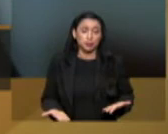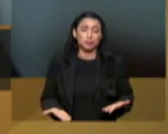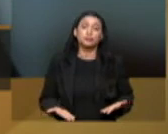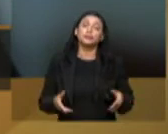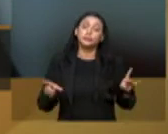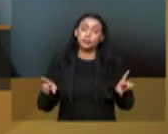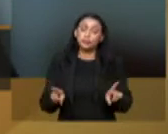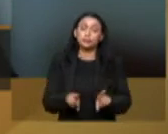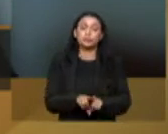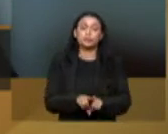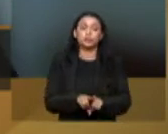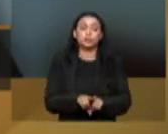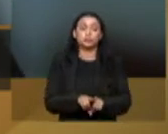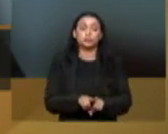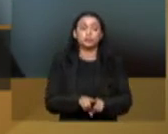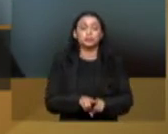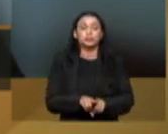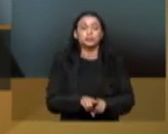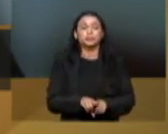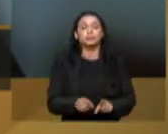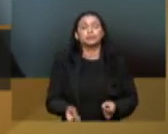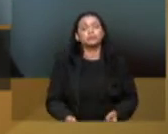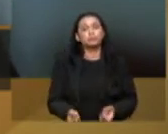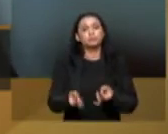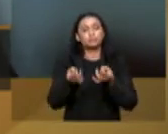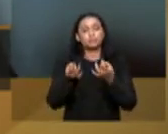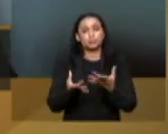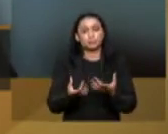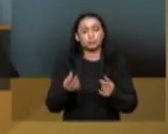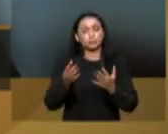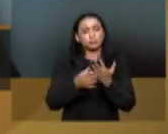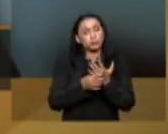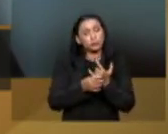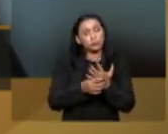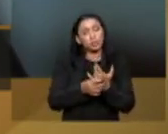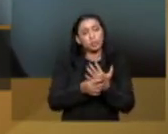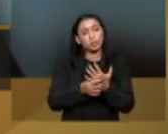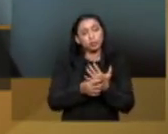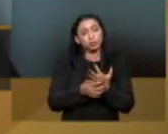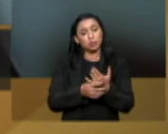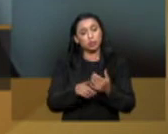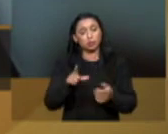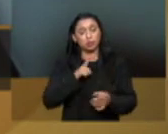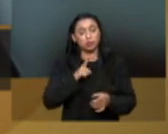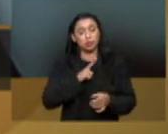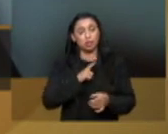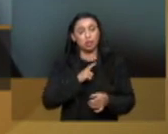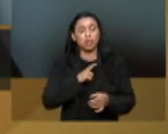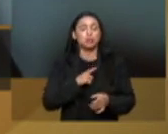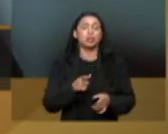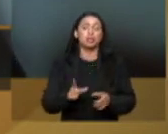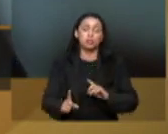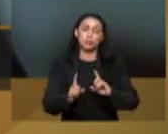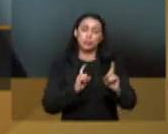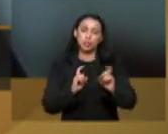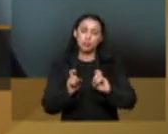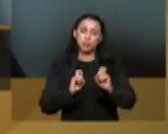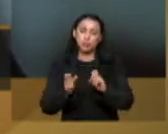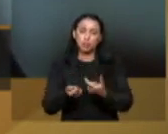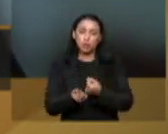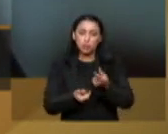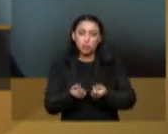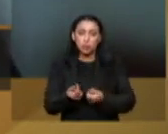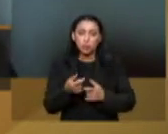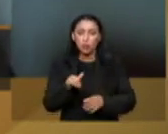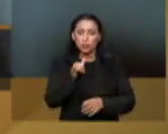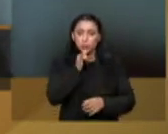à concentração de poder de mercado nas mãos de alguns agentes econômicos. Assim, por